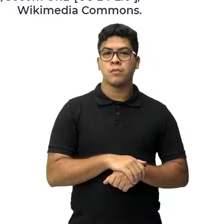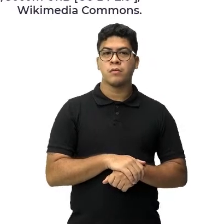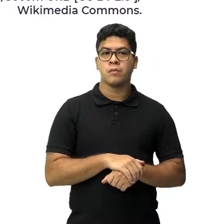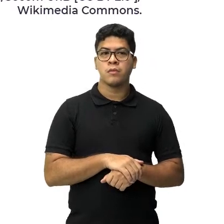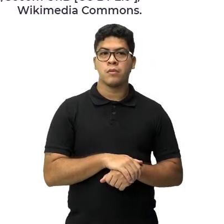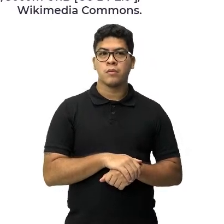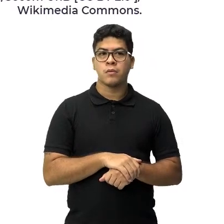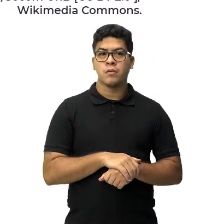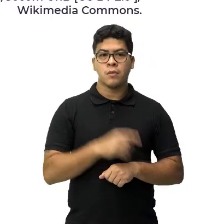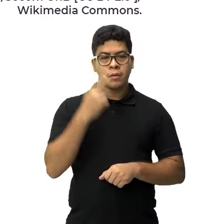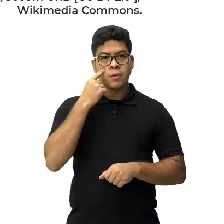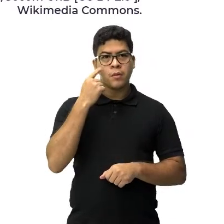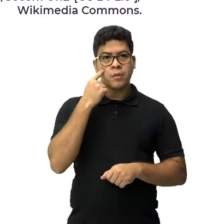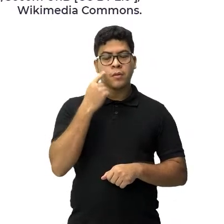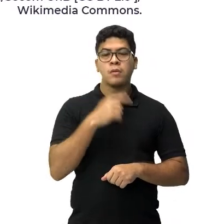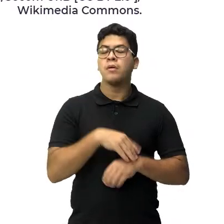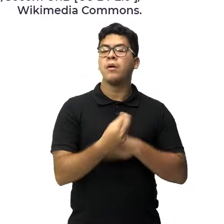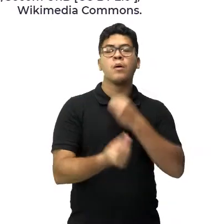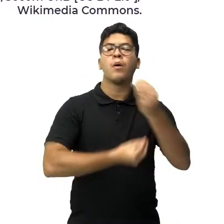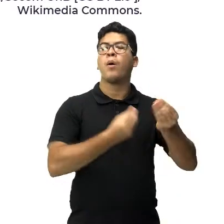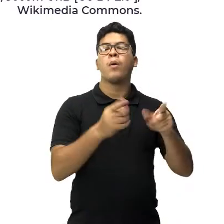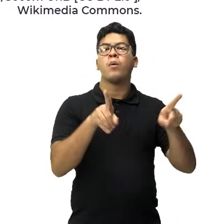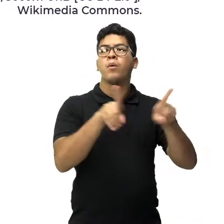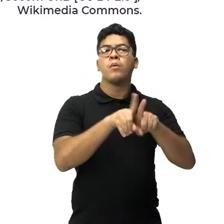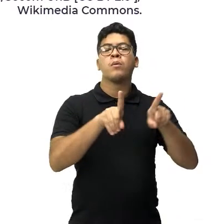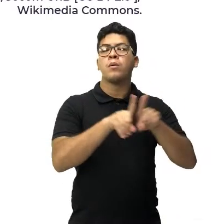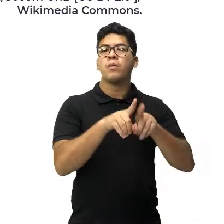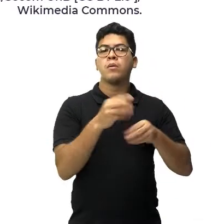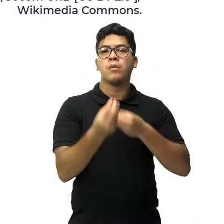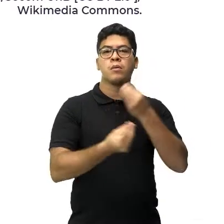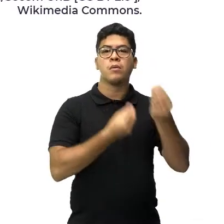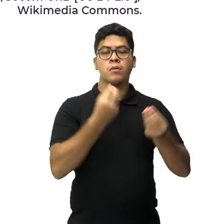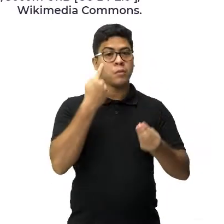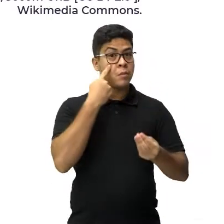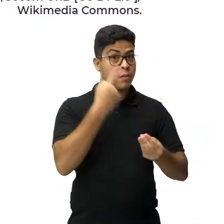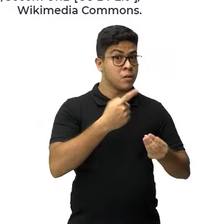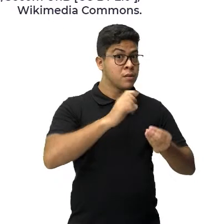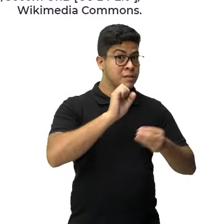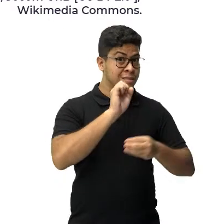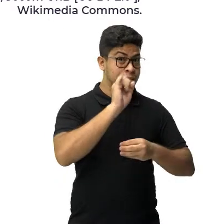No entanto, as ações desses grupos